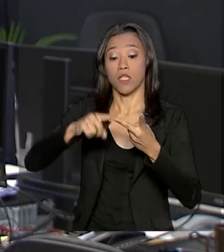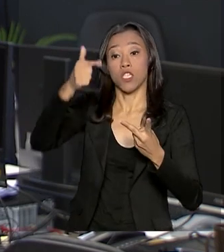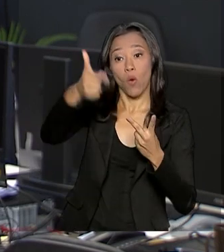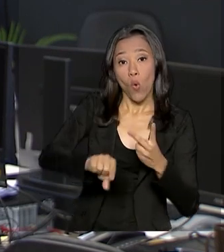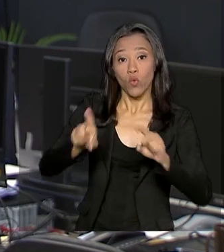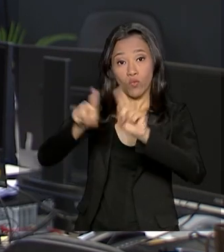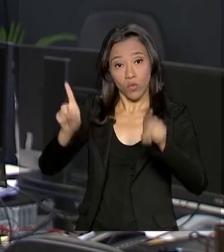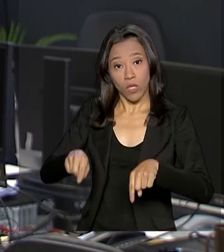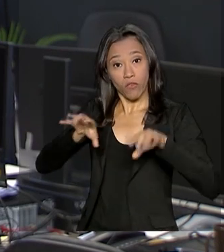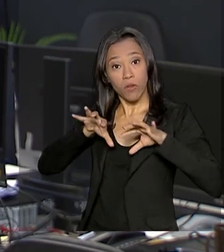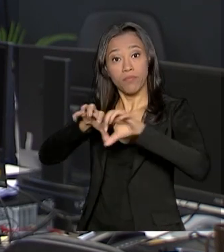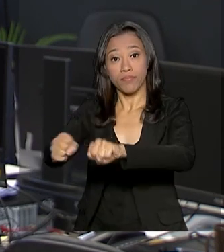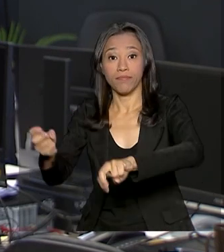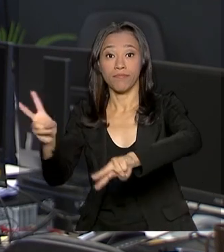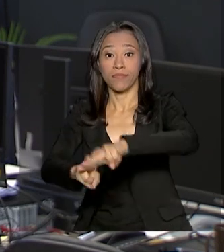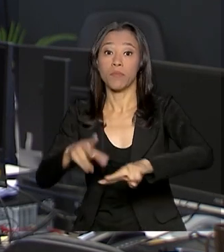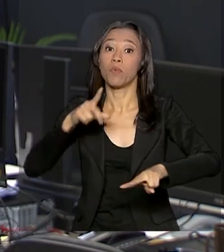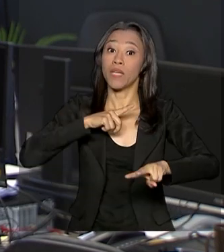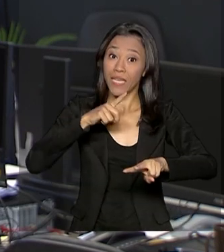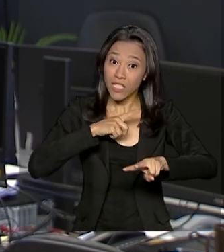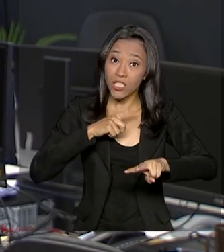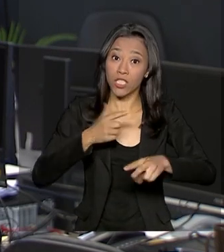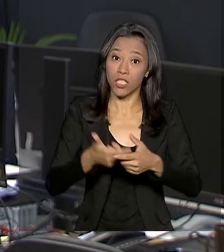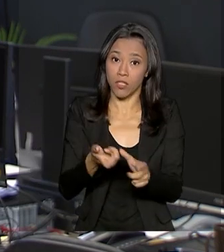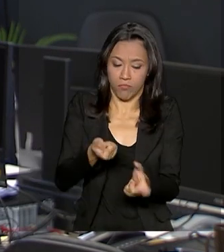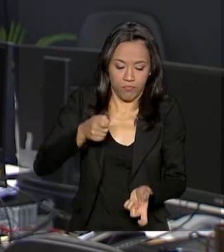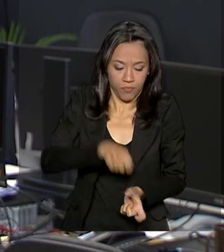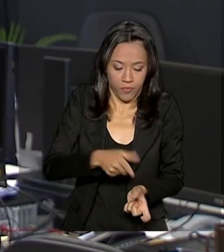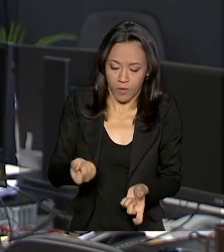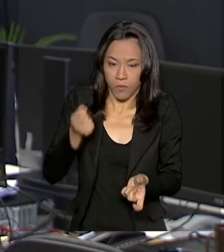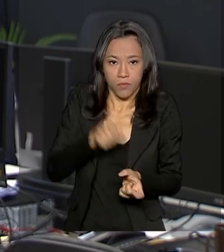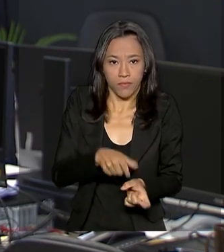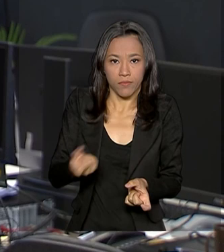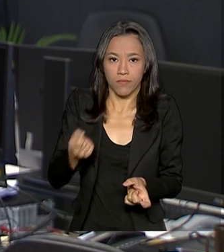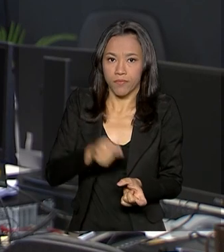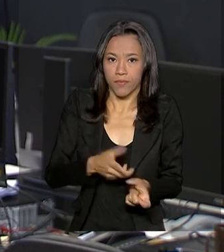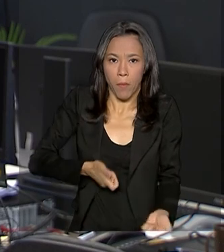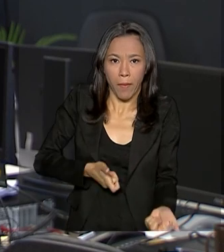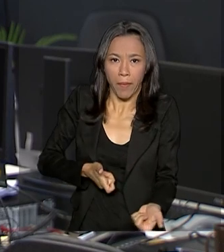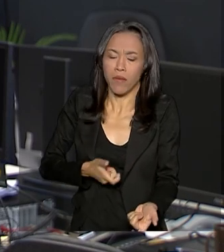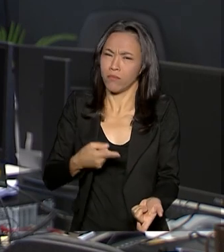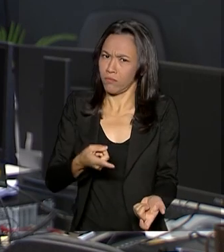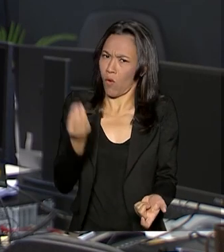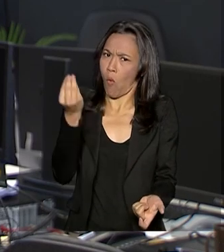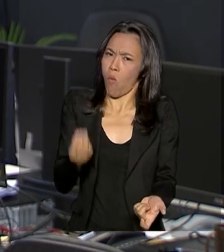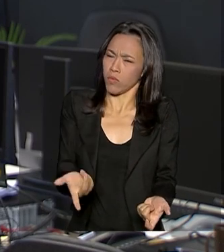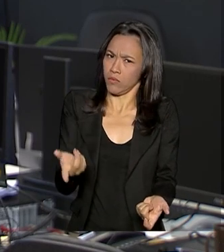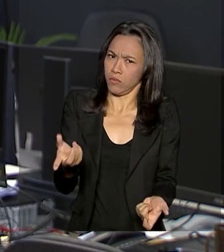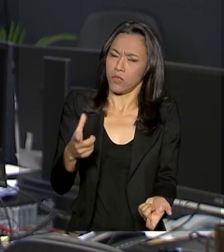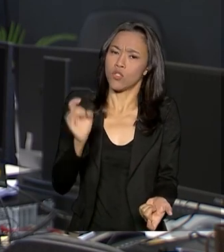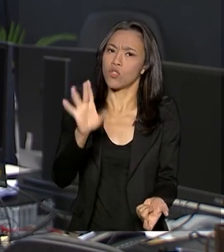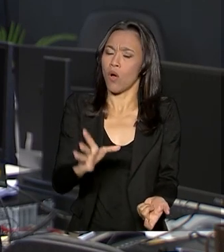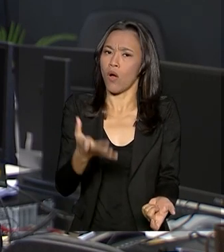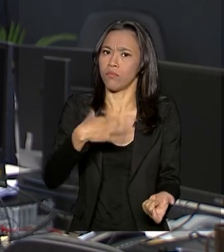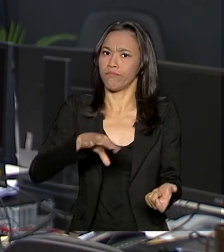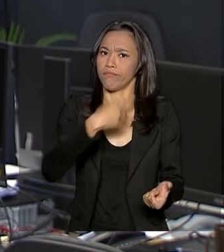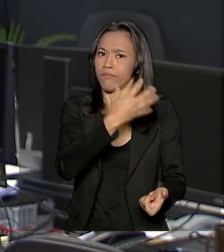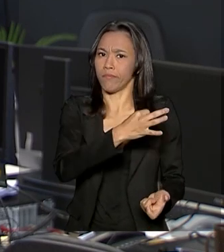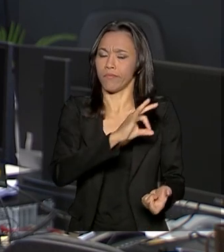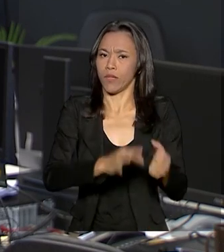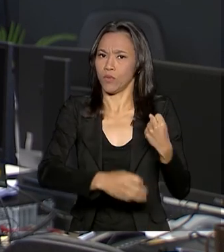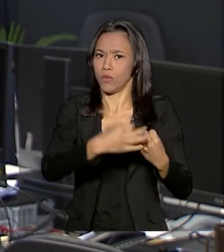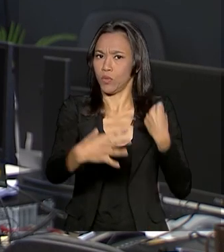porque portava cartuchos de munição de fuzil de uso restrito das forças de segurança mas o mistério ainda